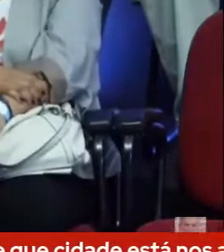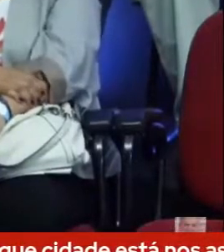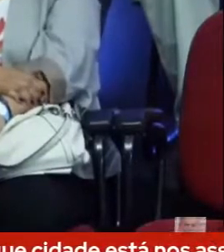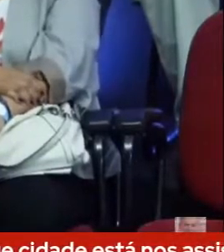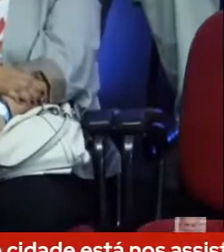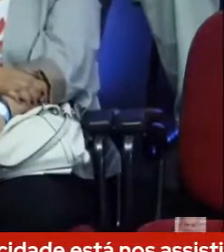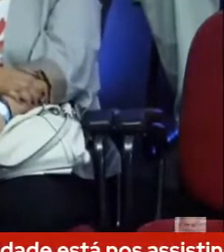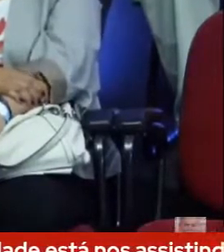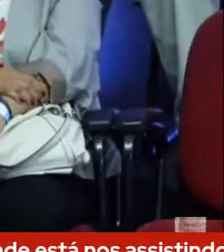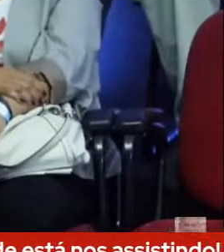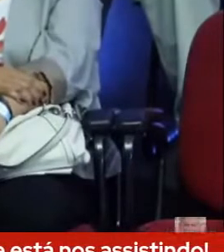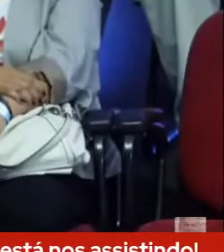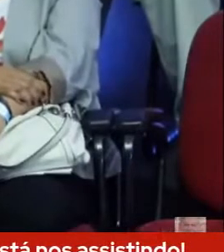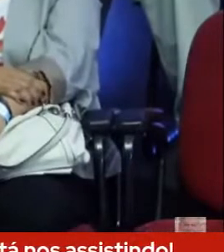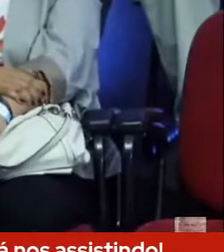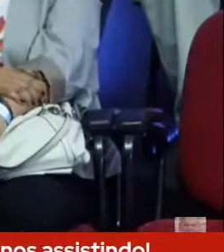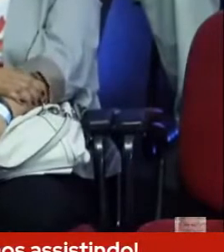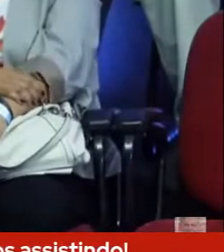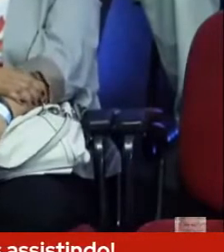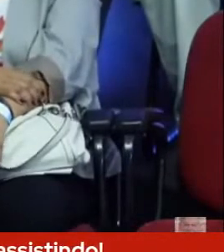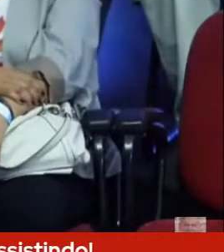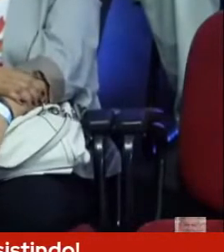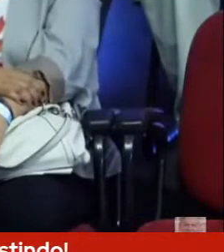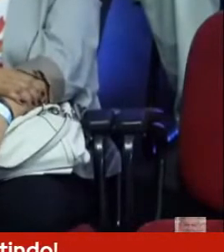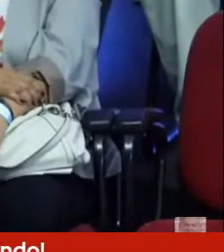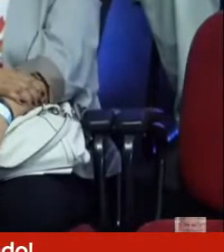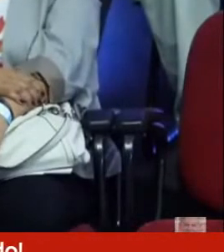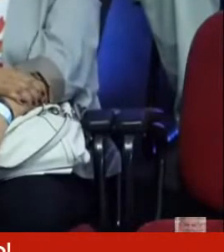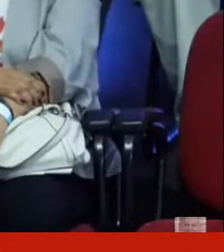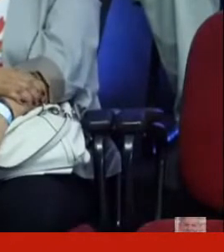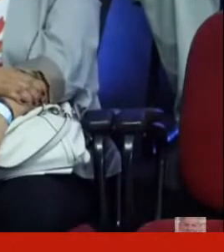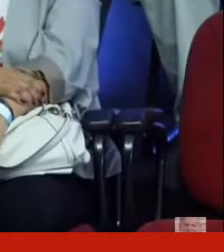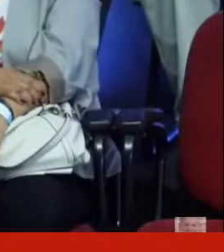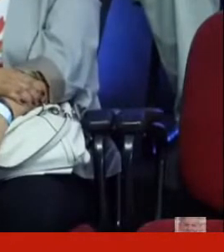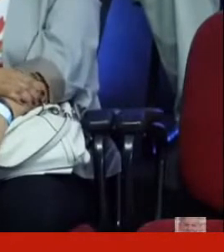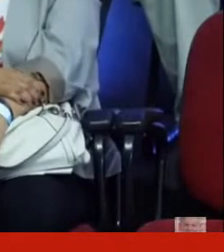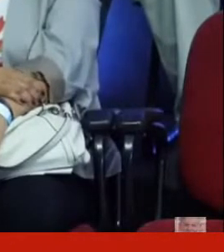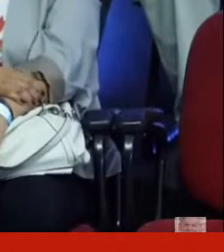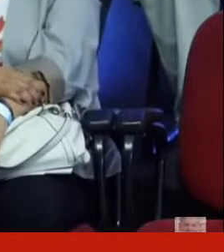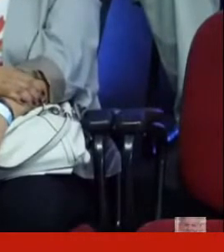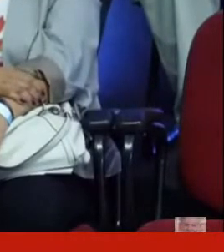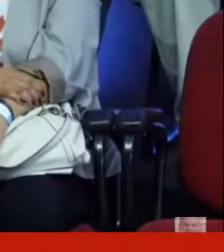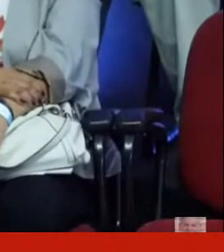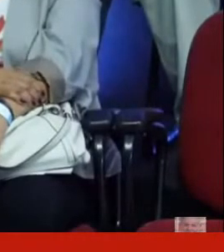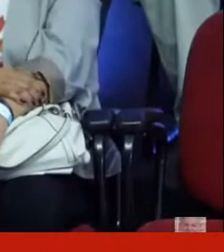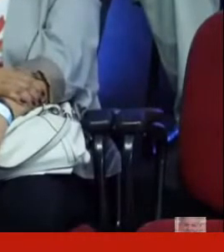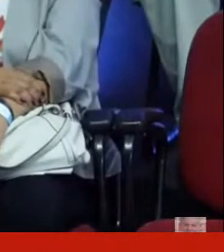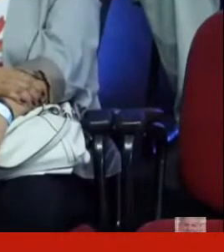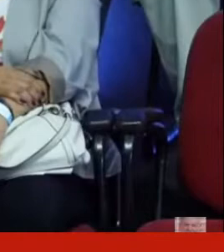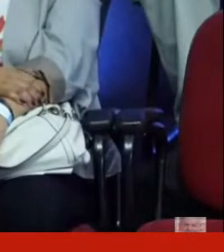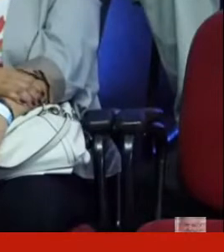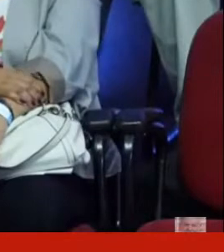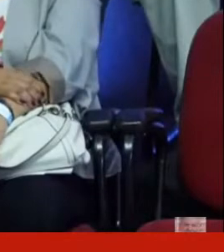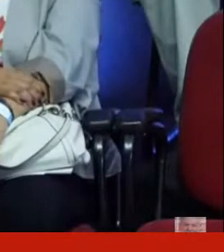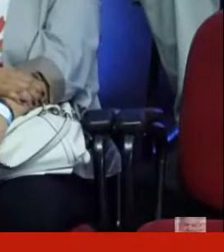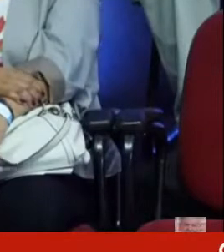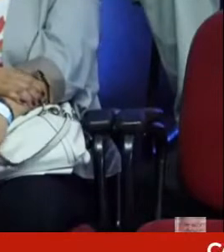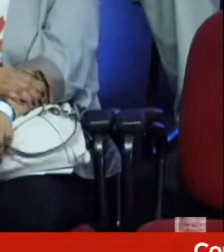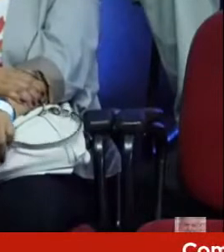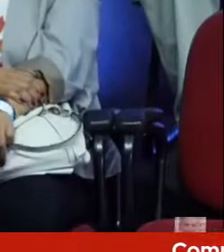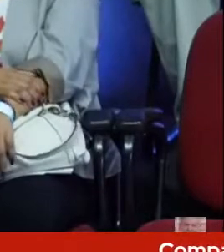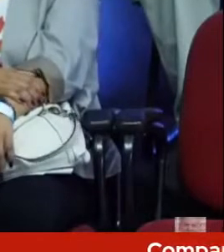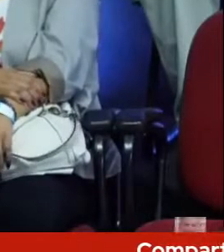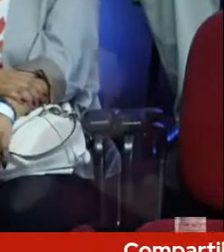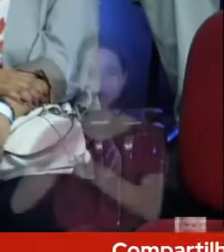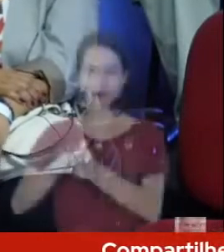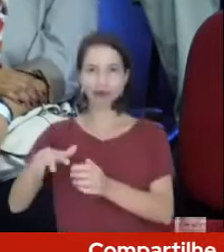Brasil, o setor portuário e o setor marítimo, que fazem parte da nossa marinha